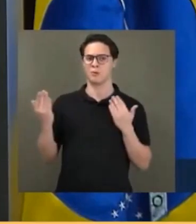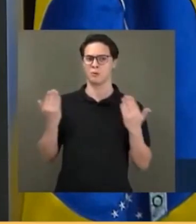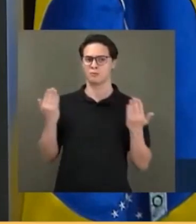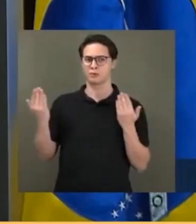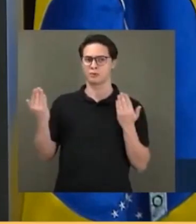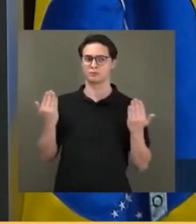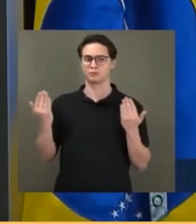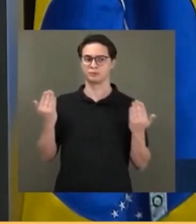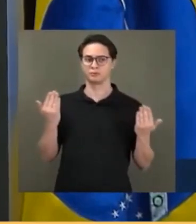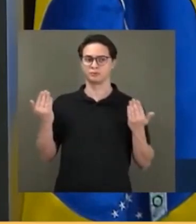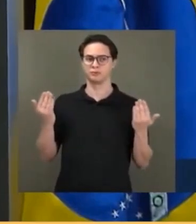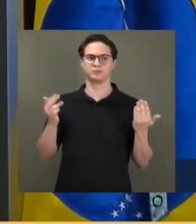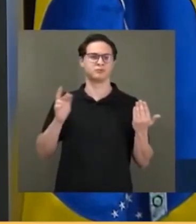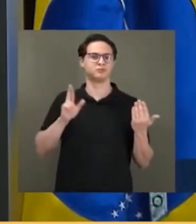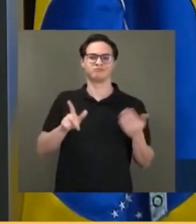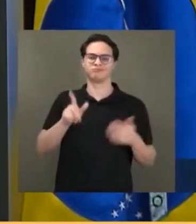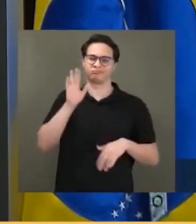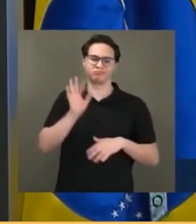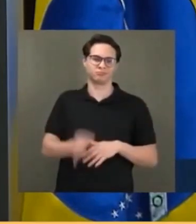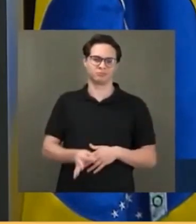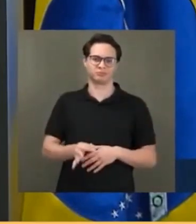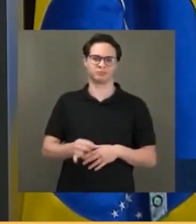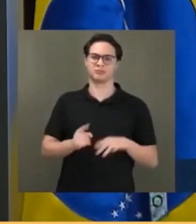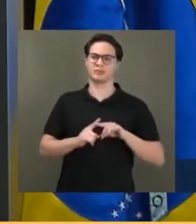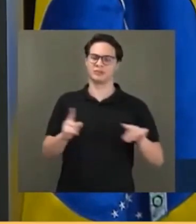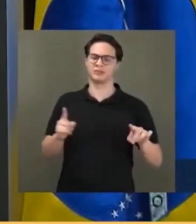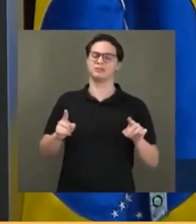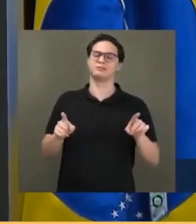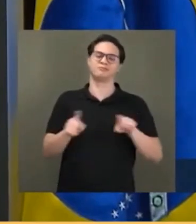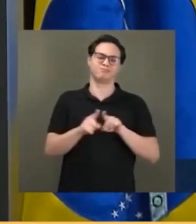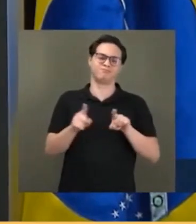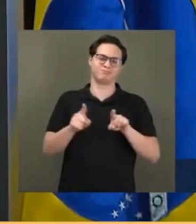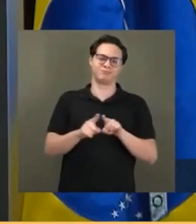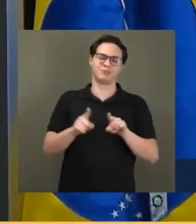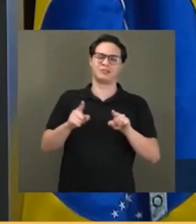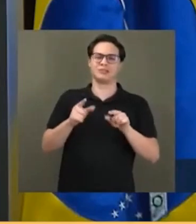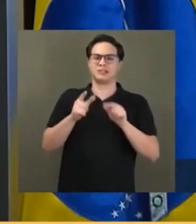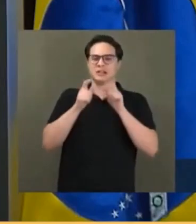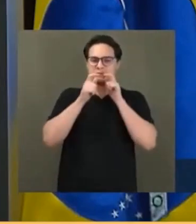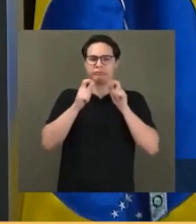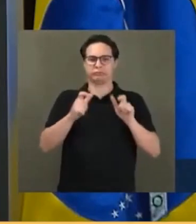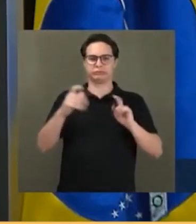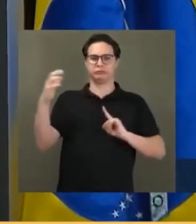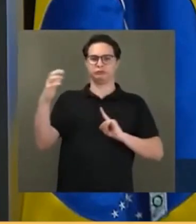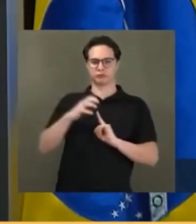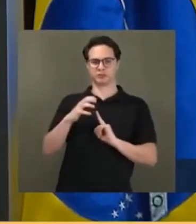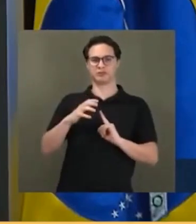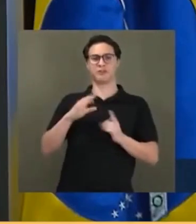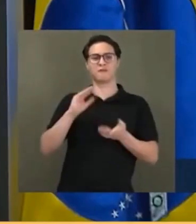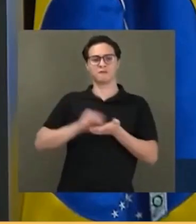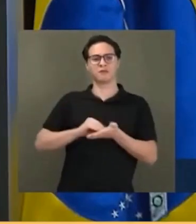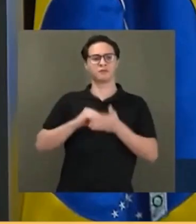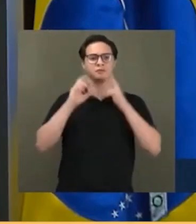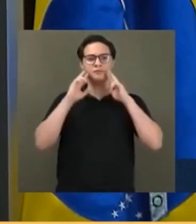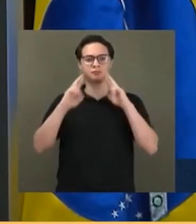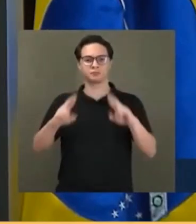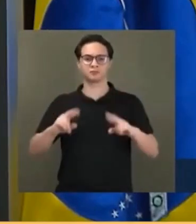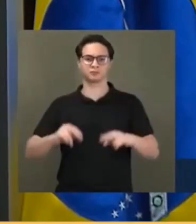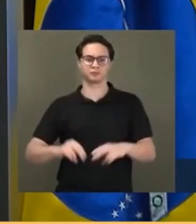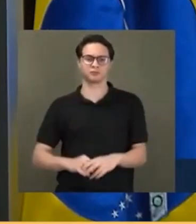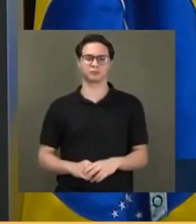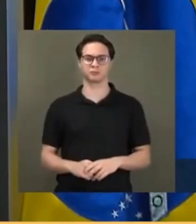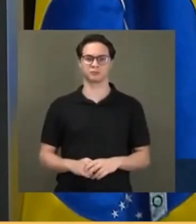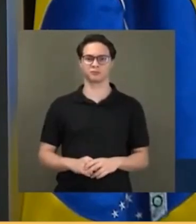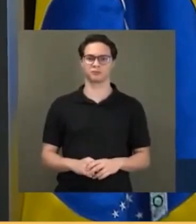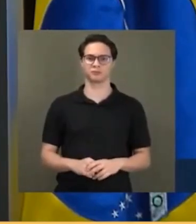apenas inapropriada mais profundamente ofensiva desrespeitosa para